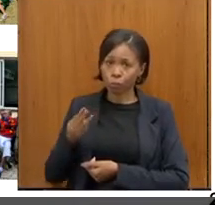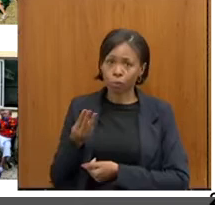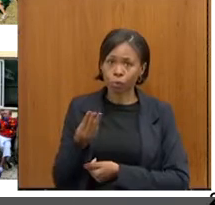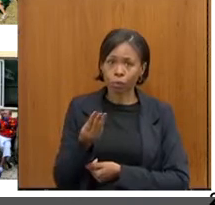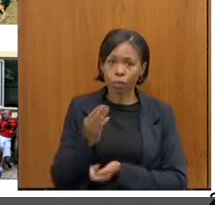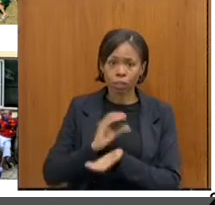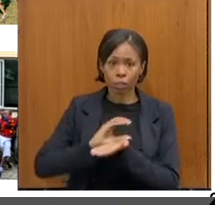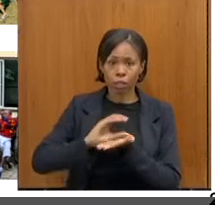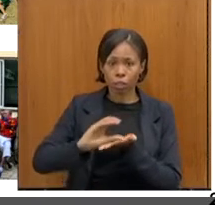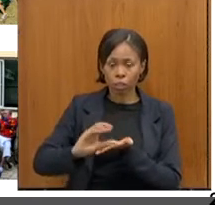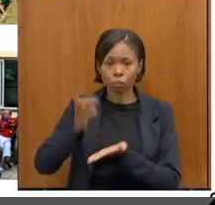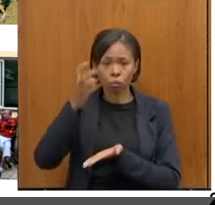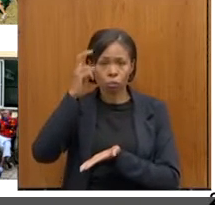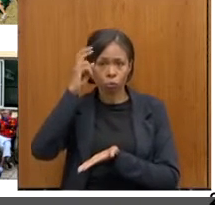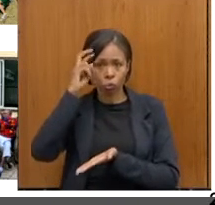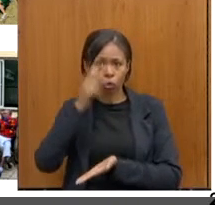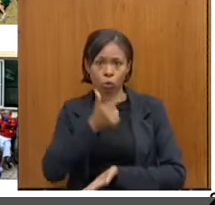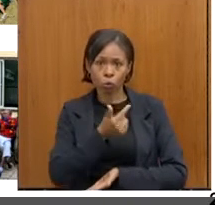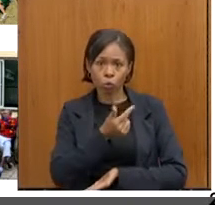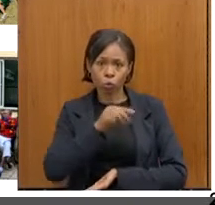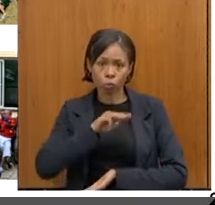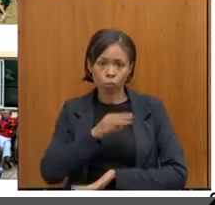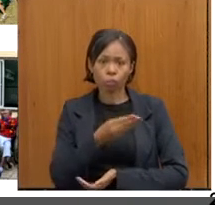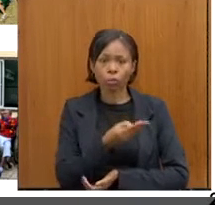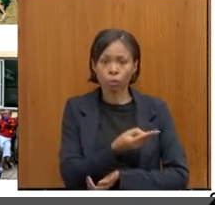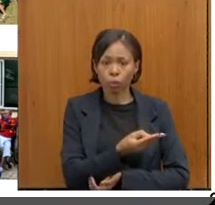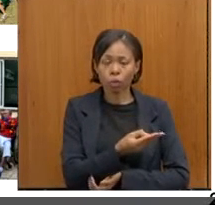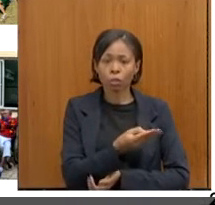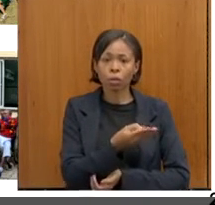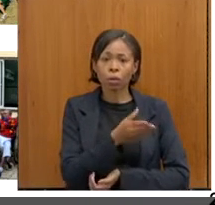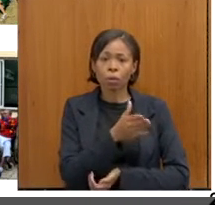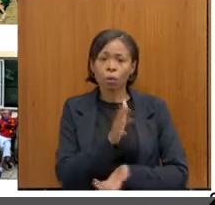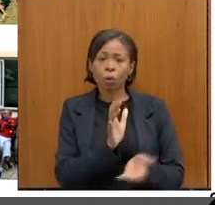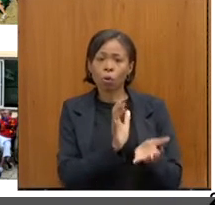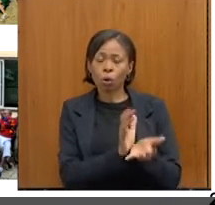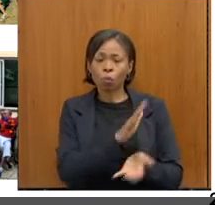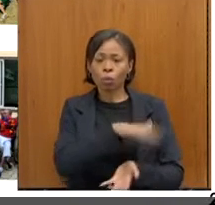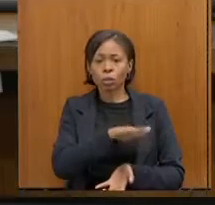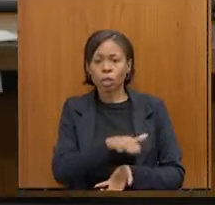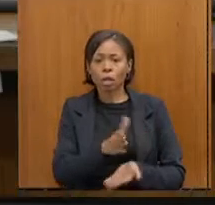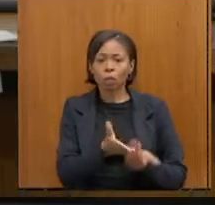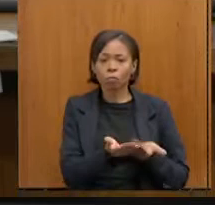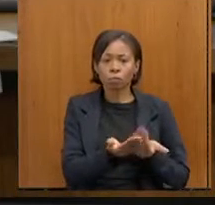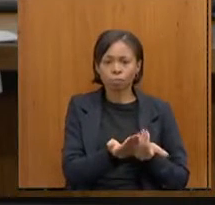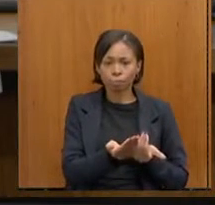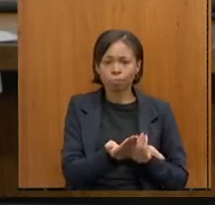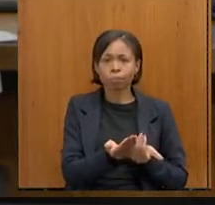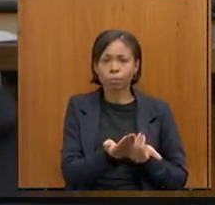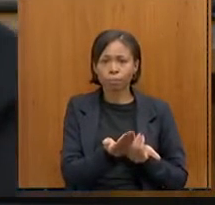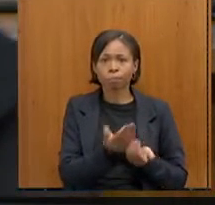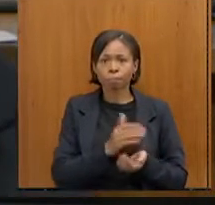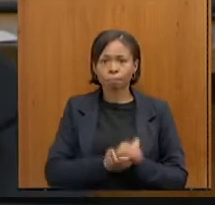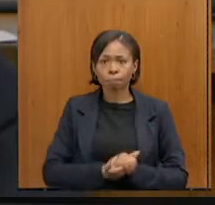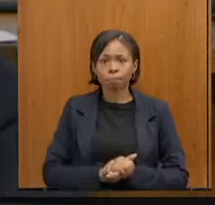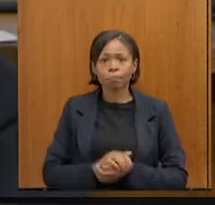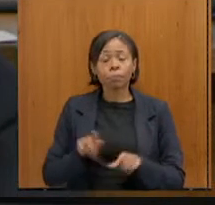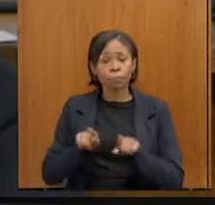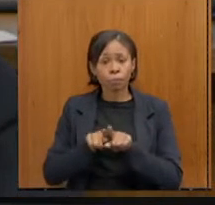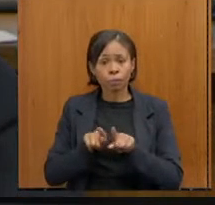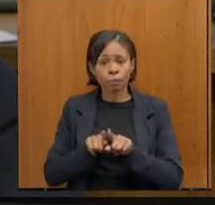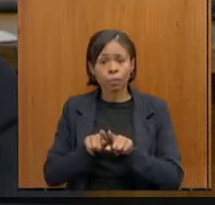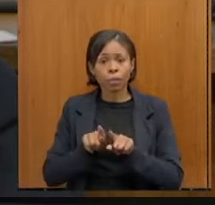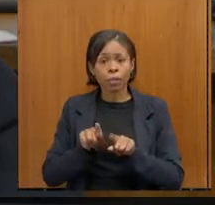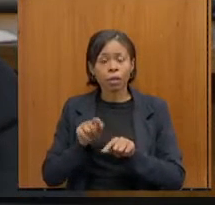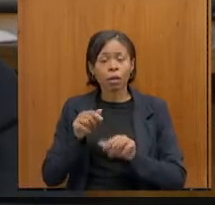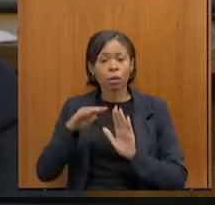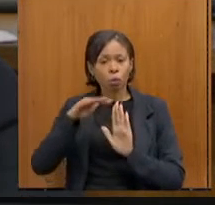com a cultura 12 milhões para infância e adolescência eu diria e temos também